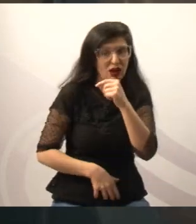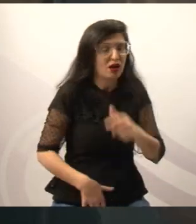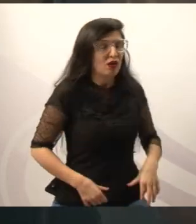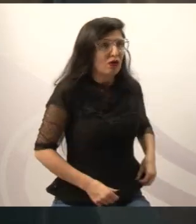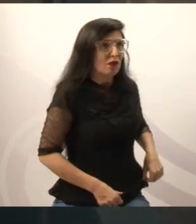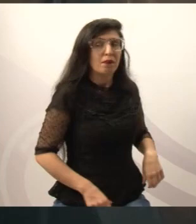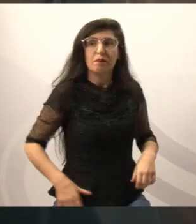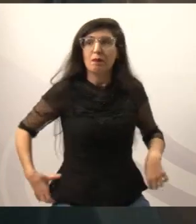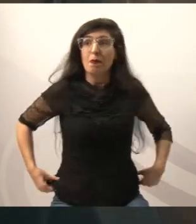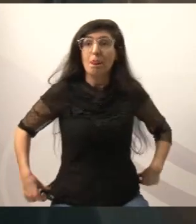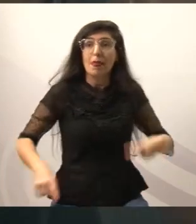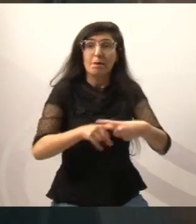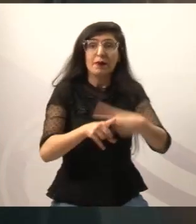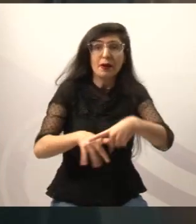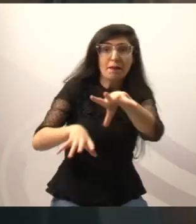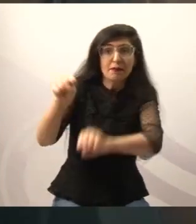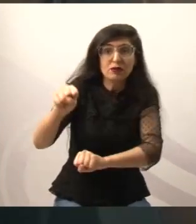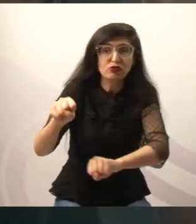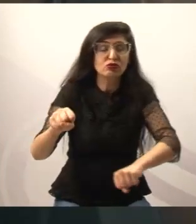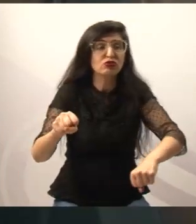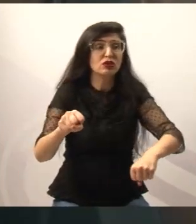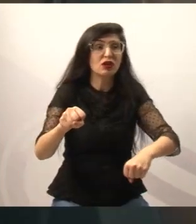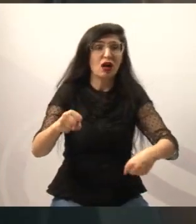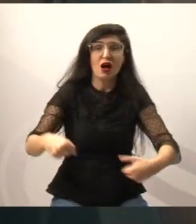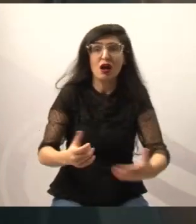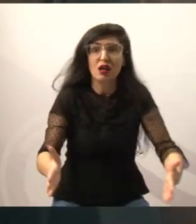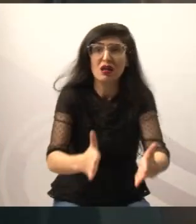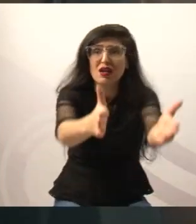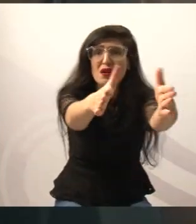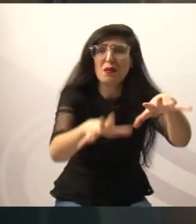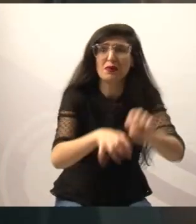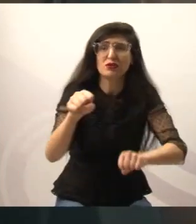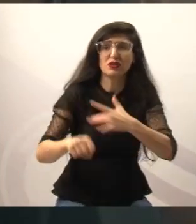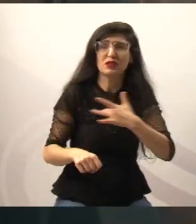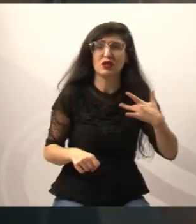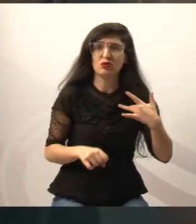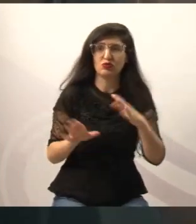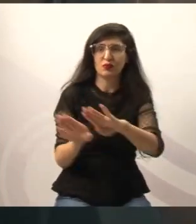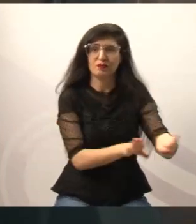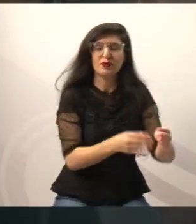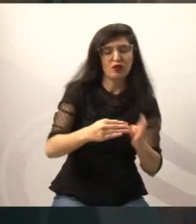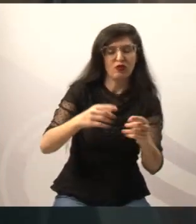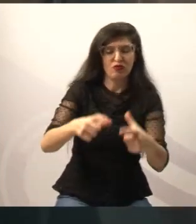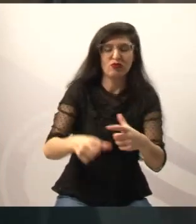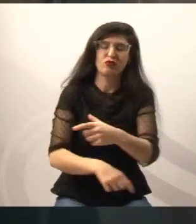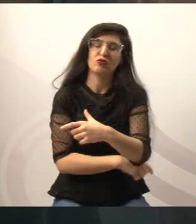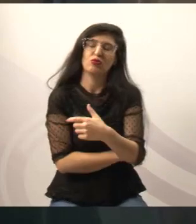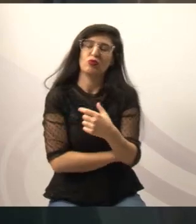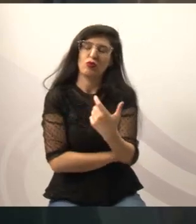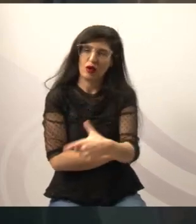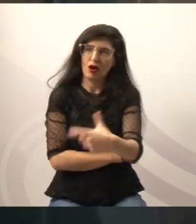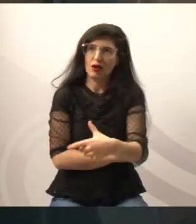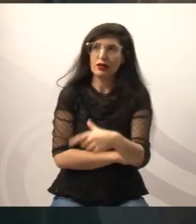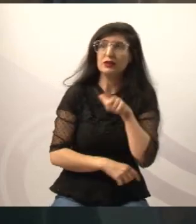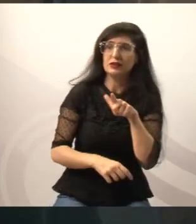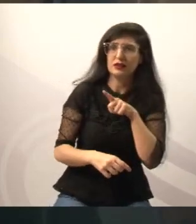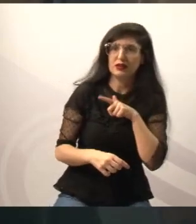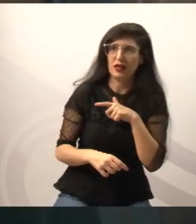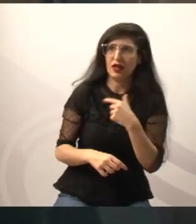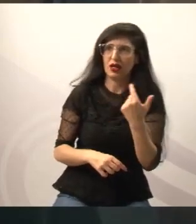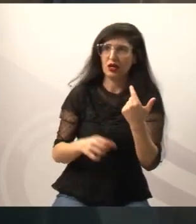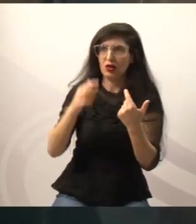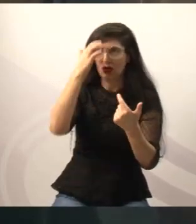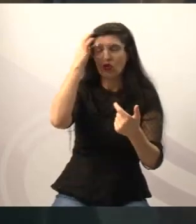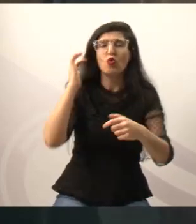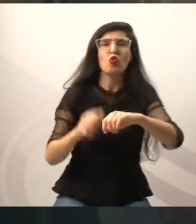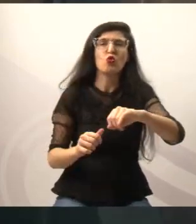Viu, Valmir? Ainda, além do 22 de abril, tem uma clínica que atende as pessoas ali em frente, que é o Jovem